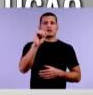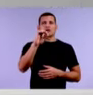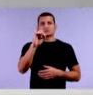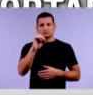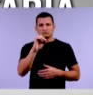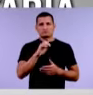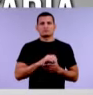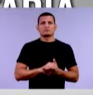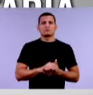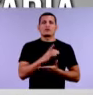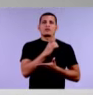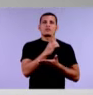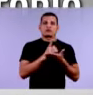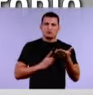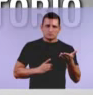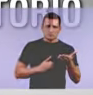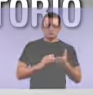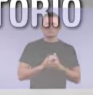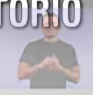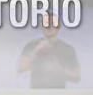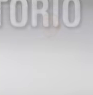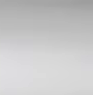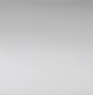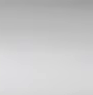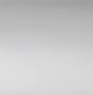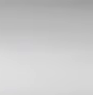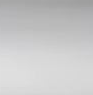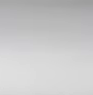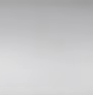resolução, portaria, relatório e